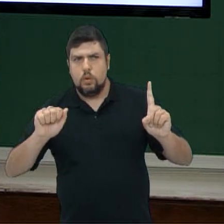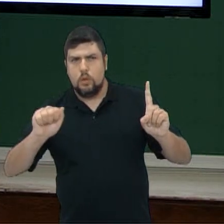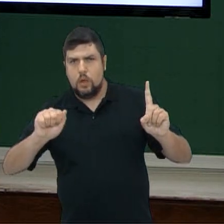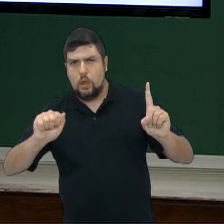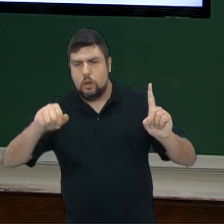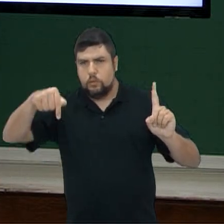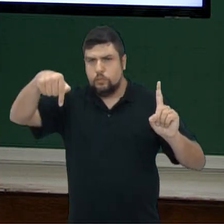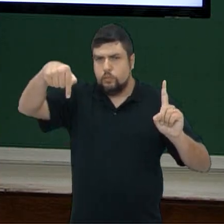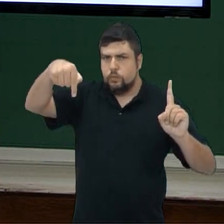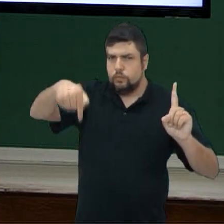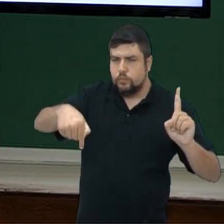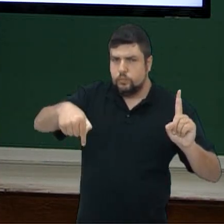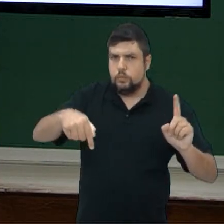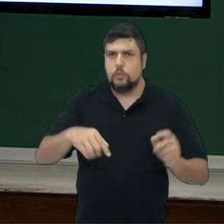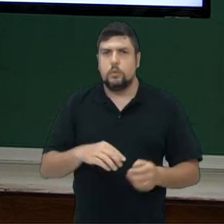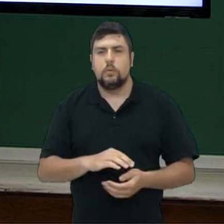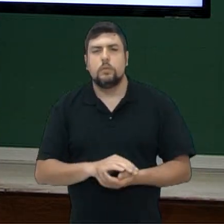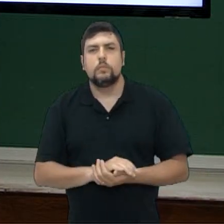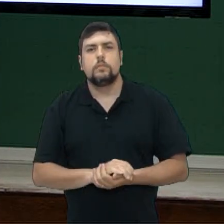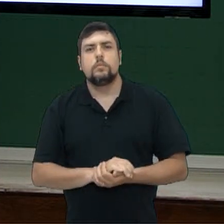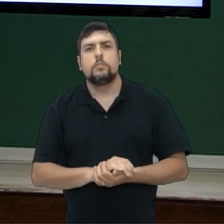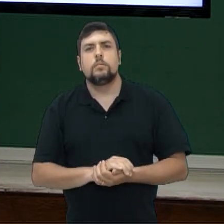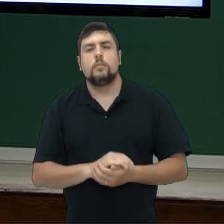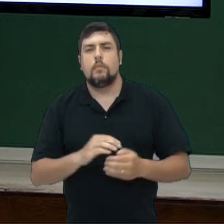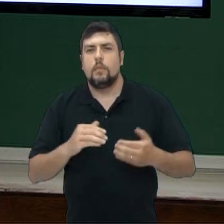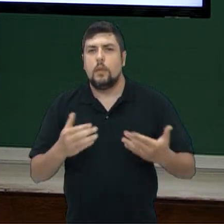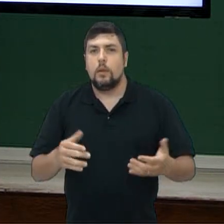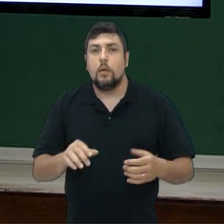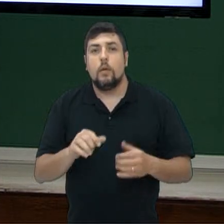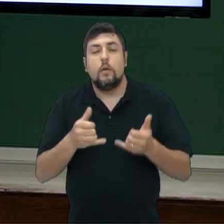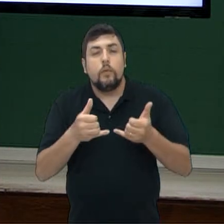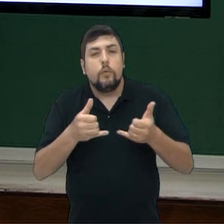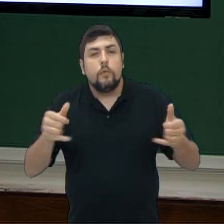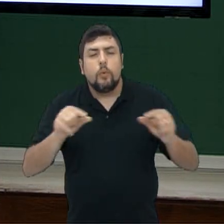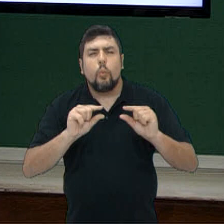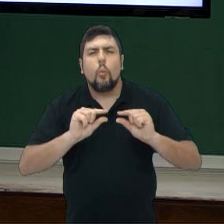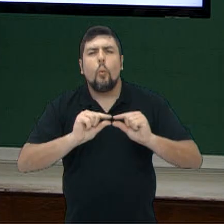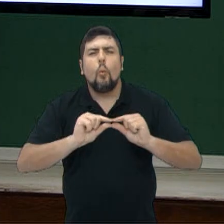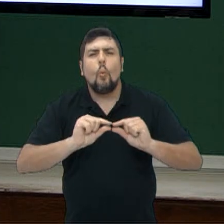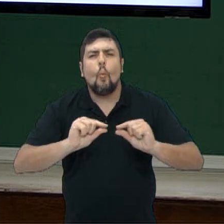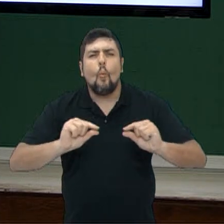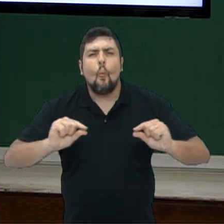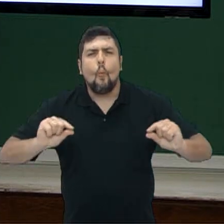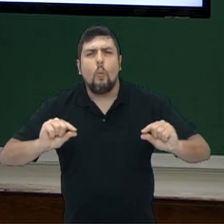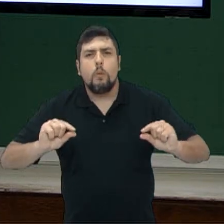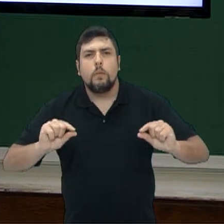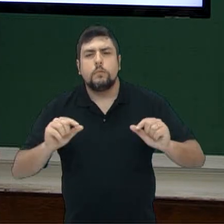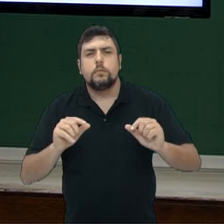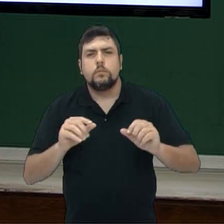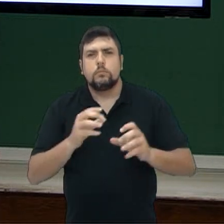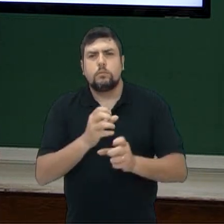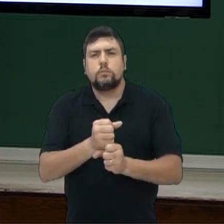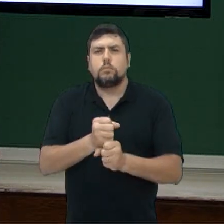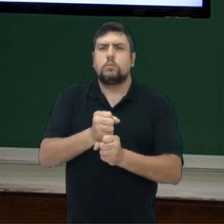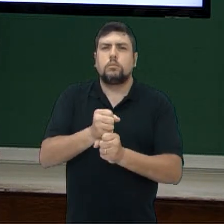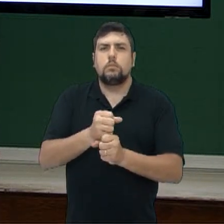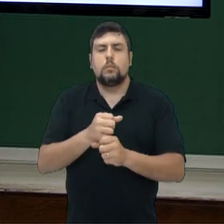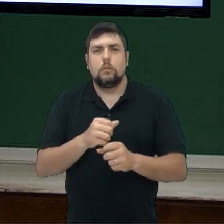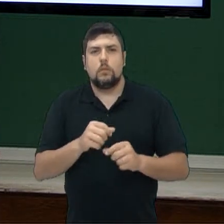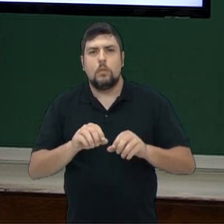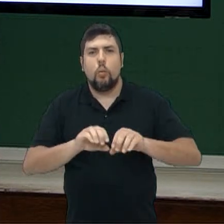Né? Então, para facilitar aqui o entendimento, quanto mais fino, né, for o fio, maior a resistência, e quanto mais